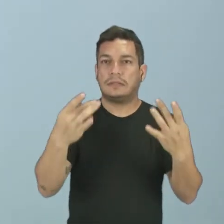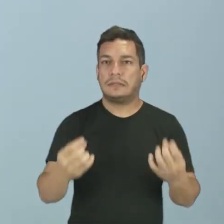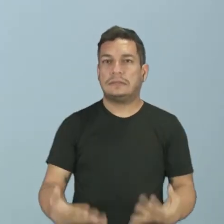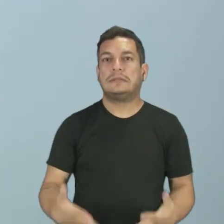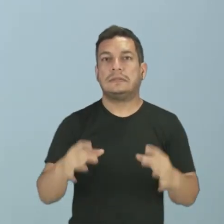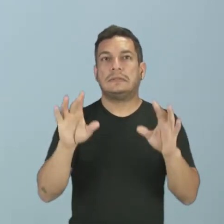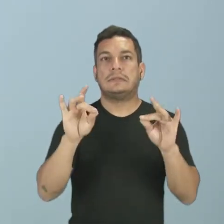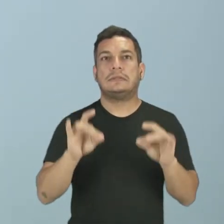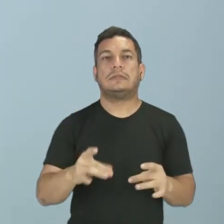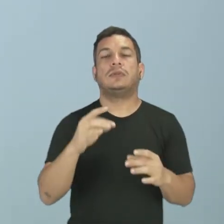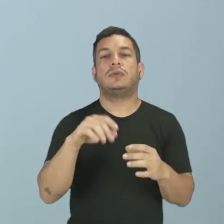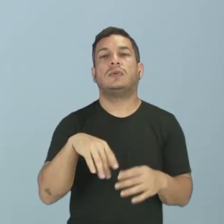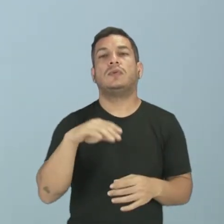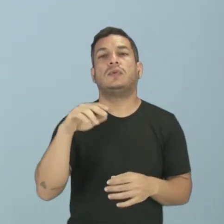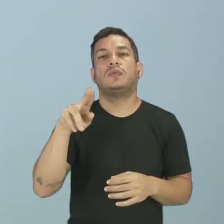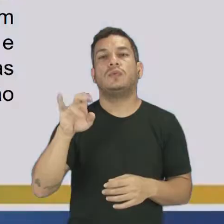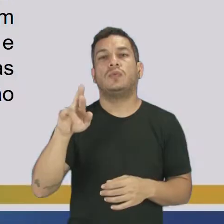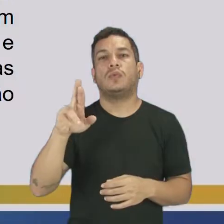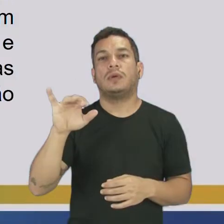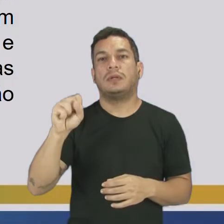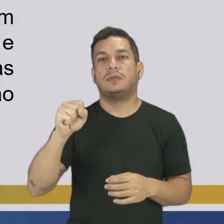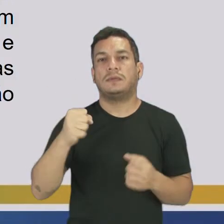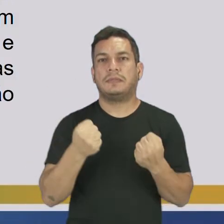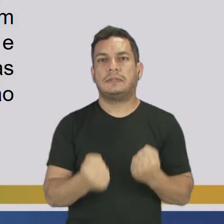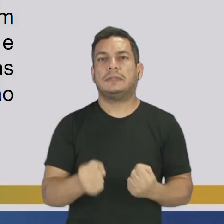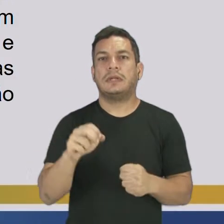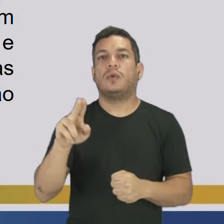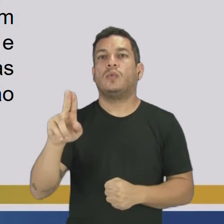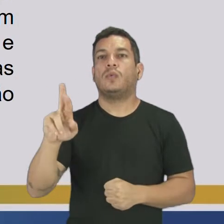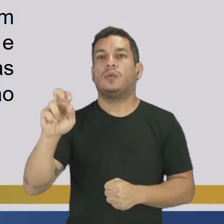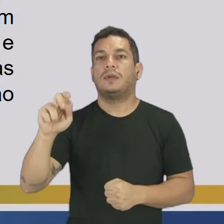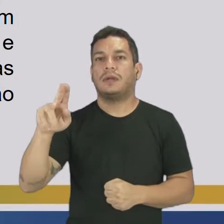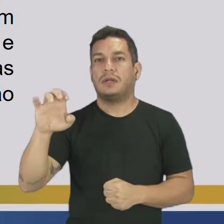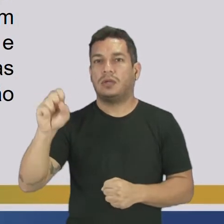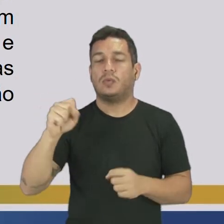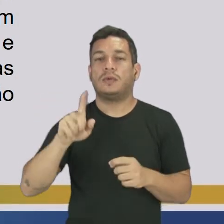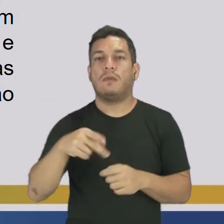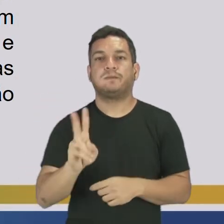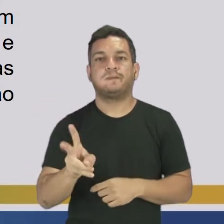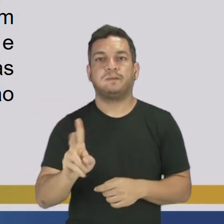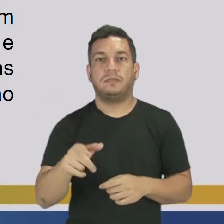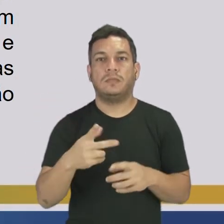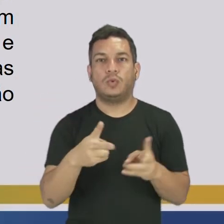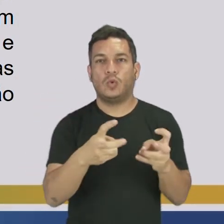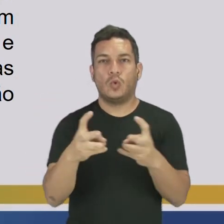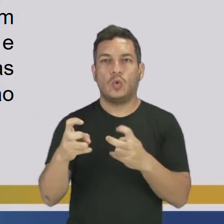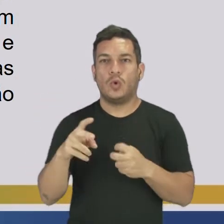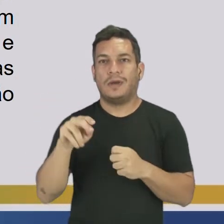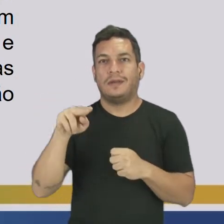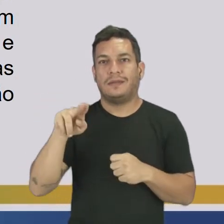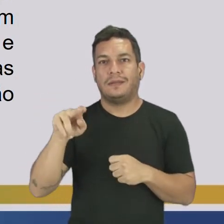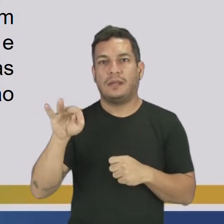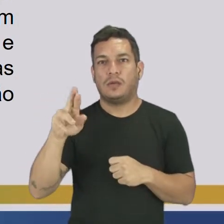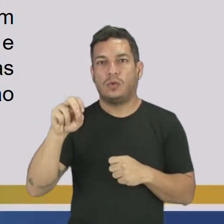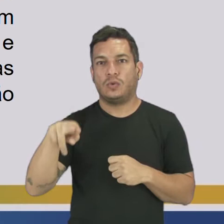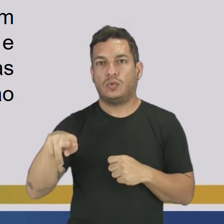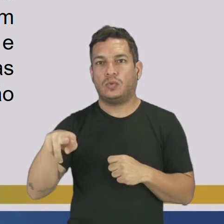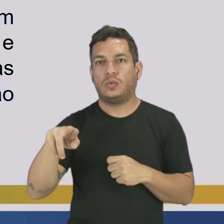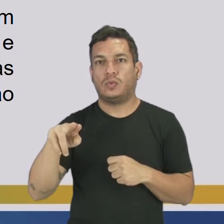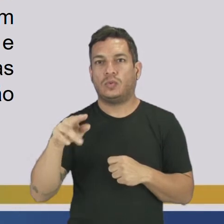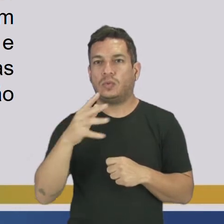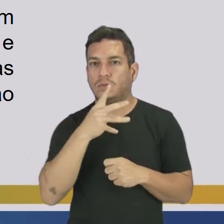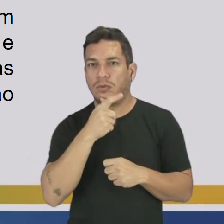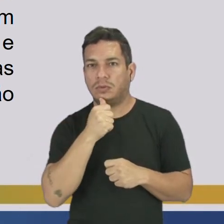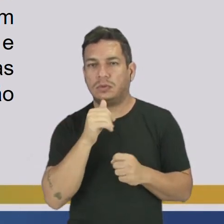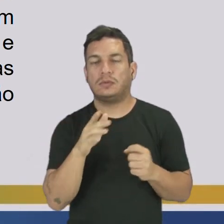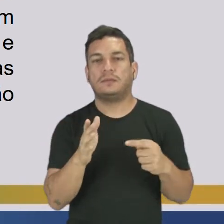núcleos atômicos pesados, como urânio, que se tornam instáveis após a captura de um neutro lento emitido em sua